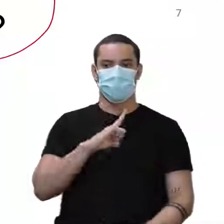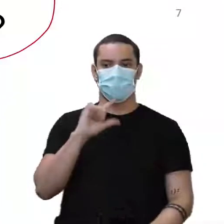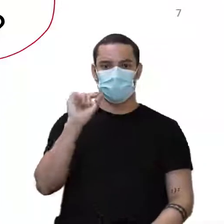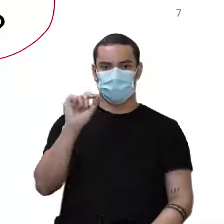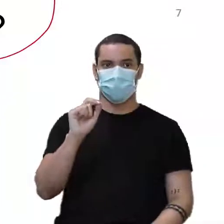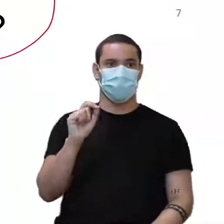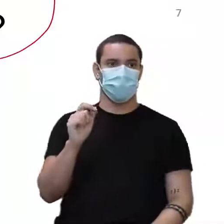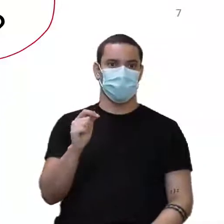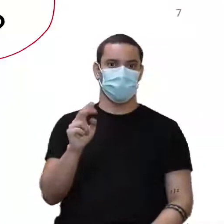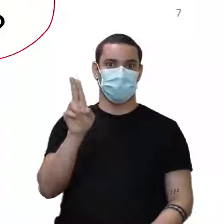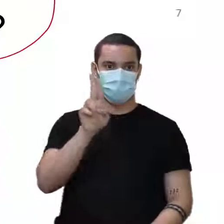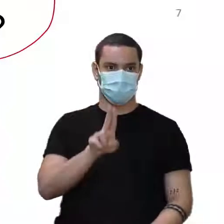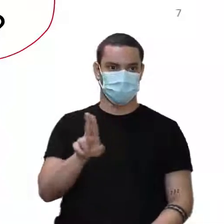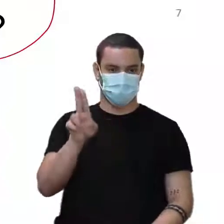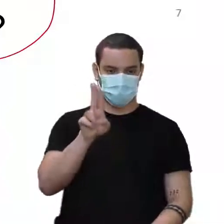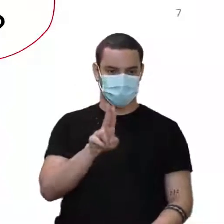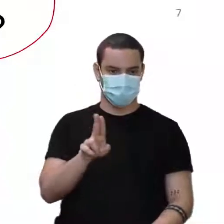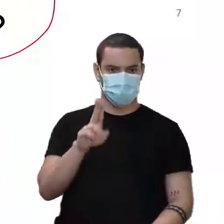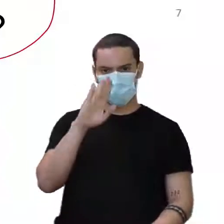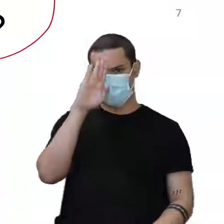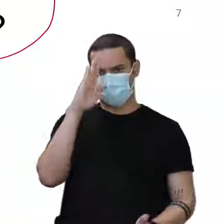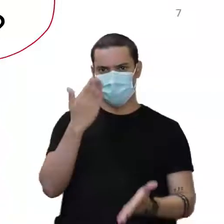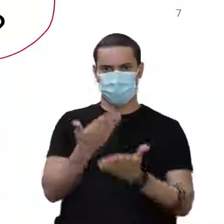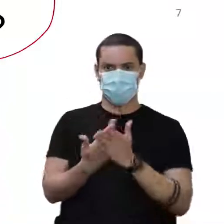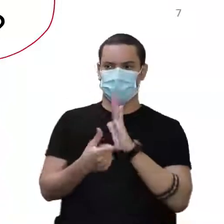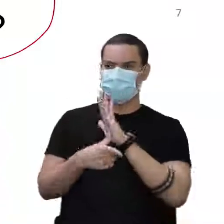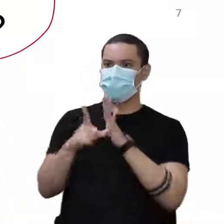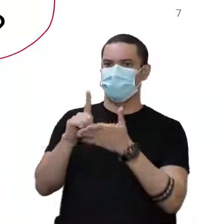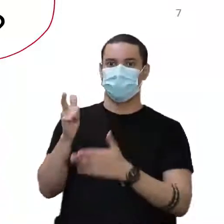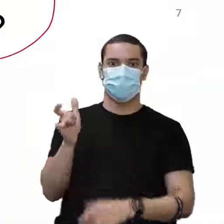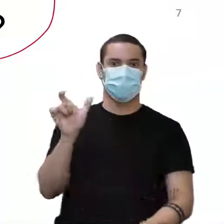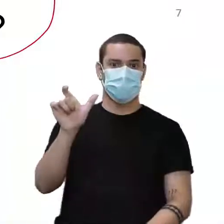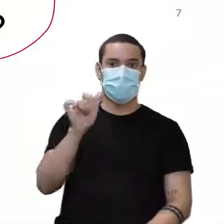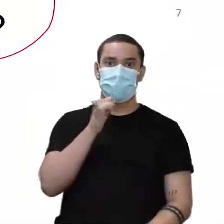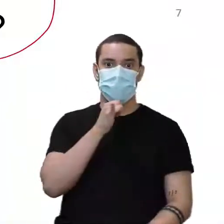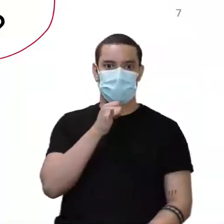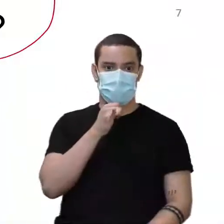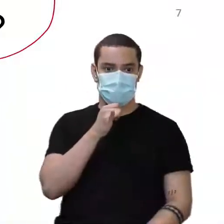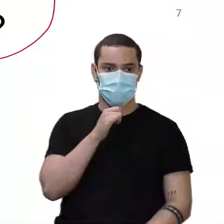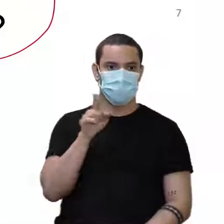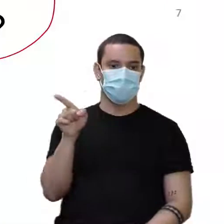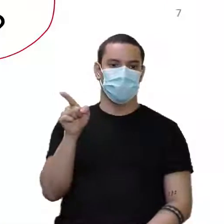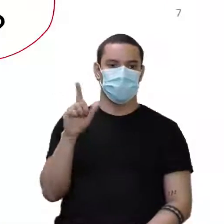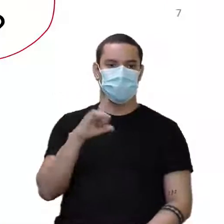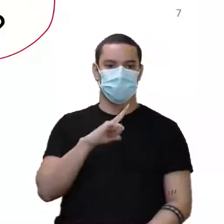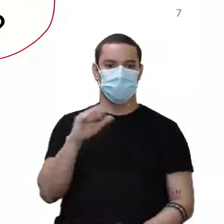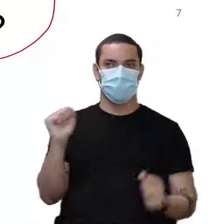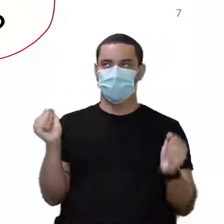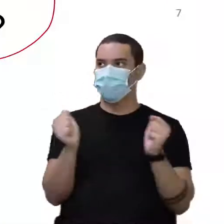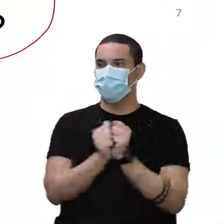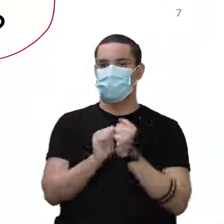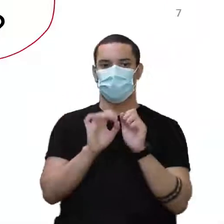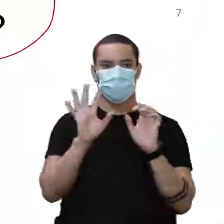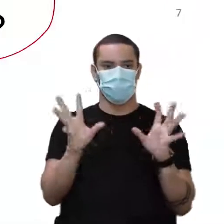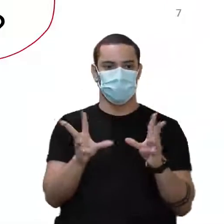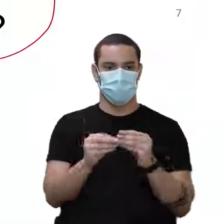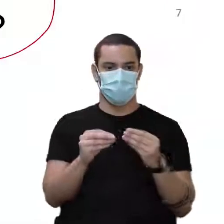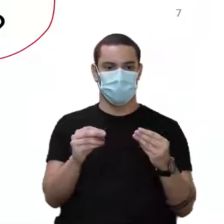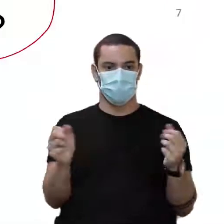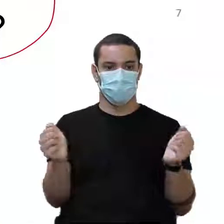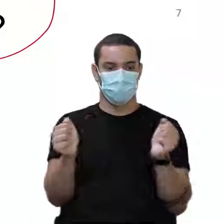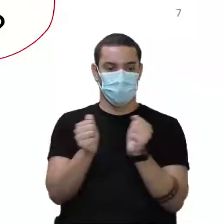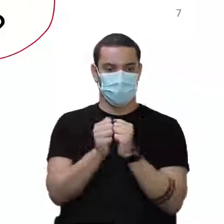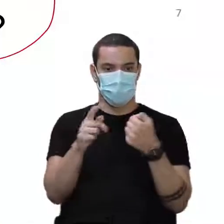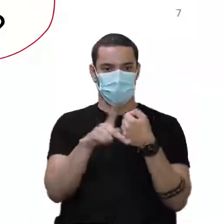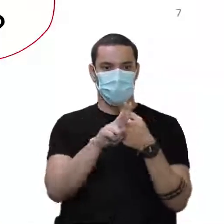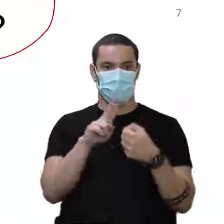pode usar. Acredito que eu acho que não tinha exemplos assim dessa forma. O auxiliar has contraído com pronome